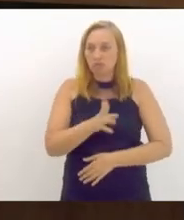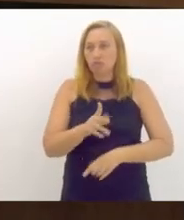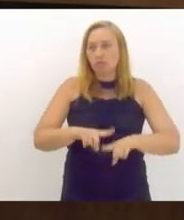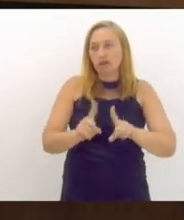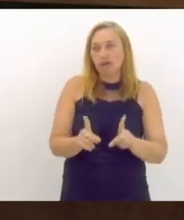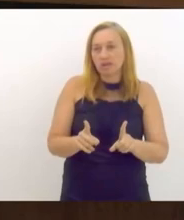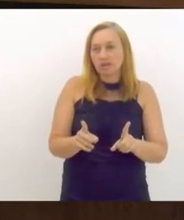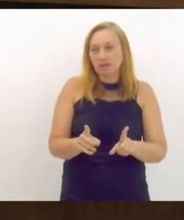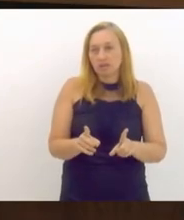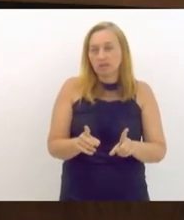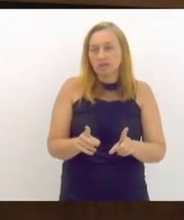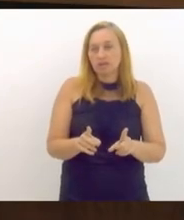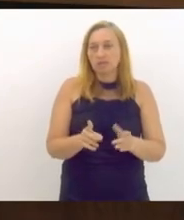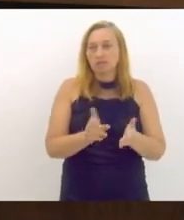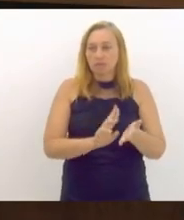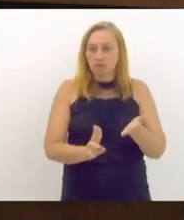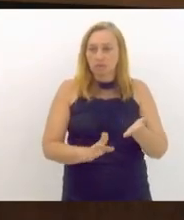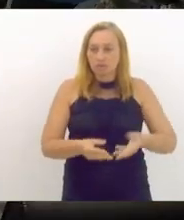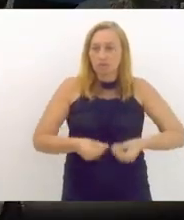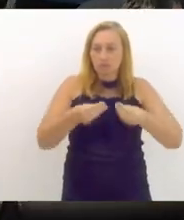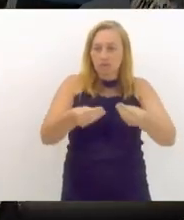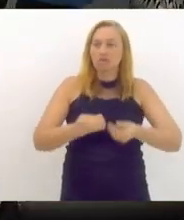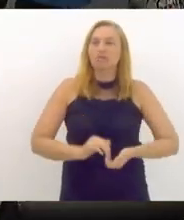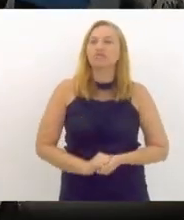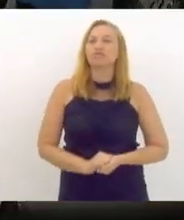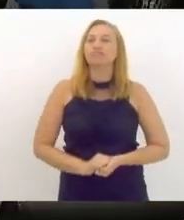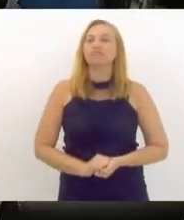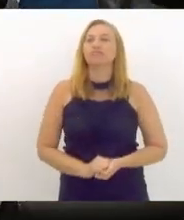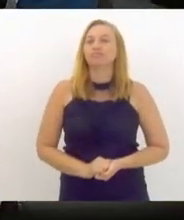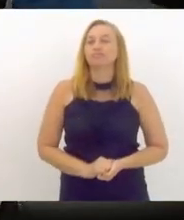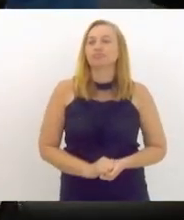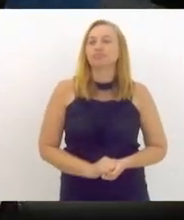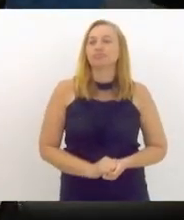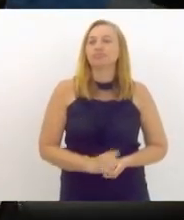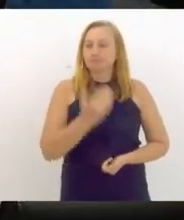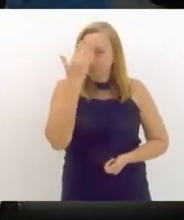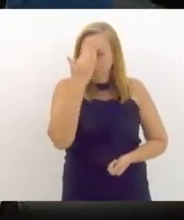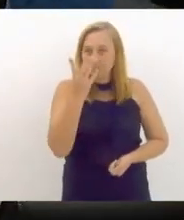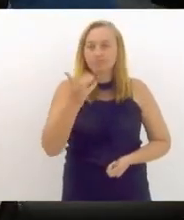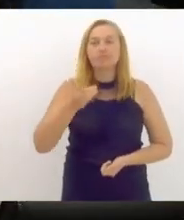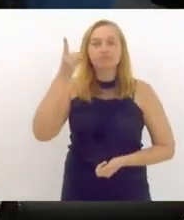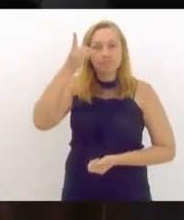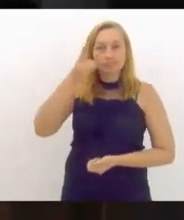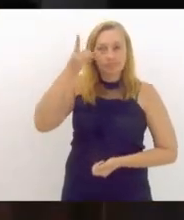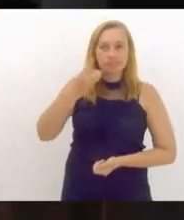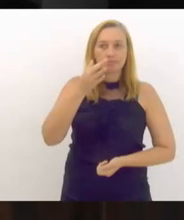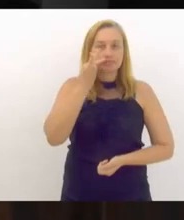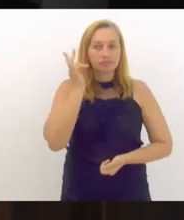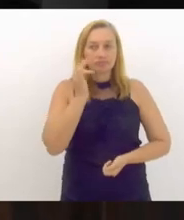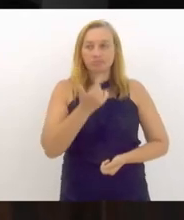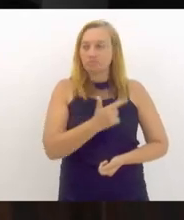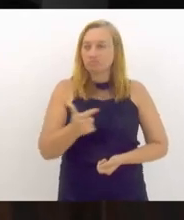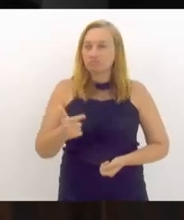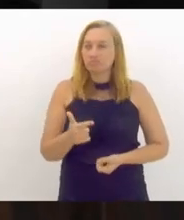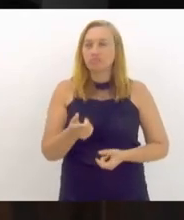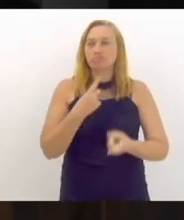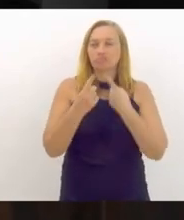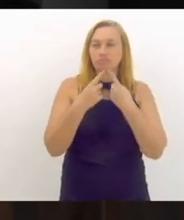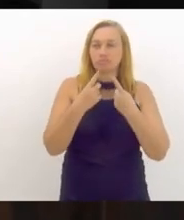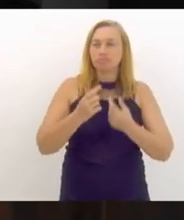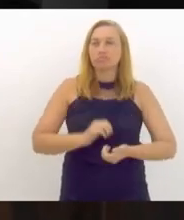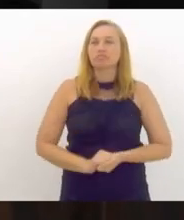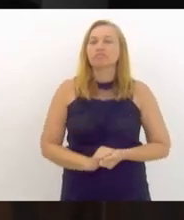mas do abaixo-assinado que está sendo entregue. Muito obrigado, deputado Flávio Serafim. Não havendo mais quem queira